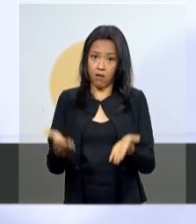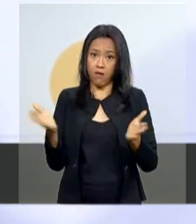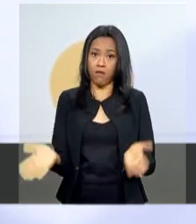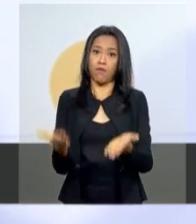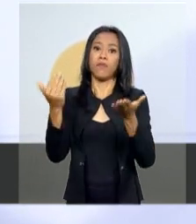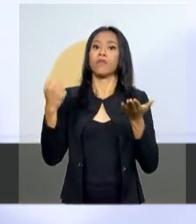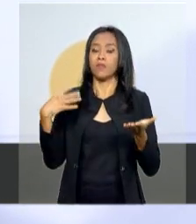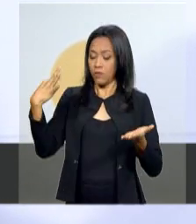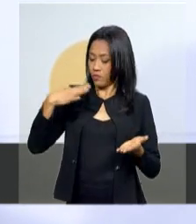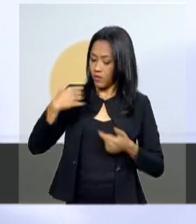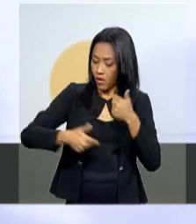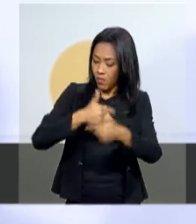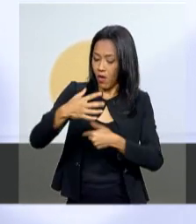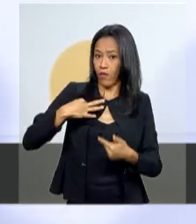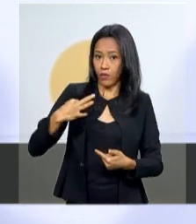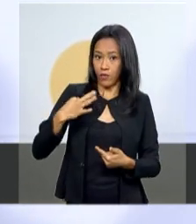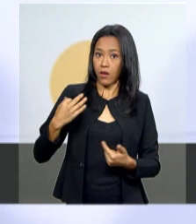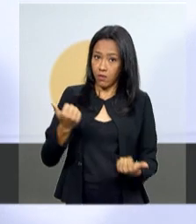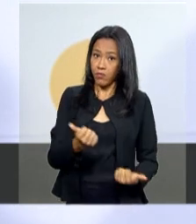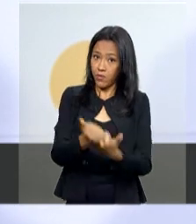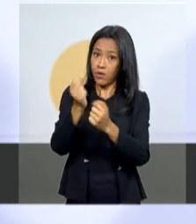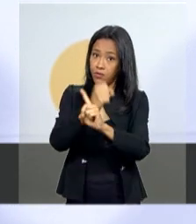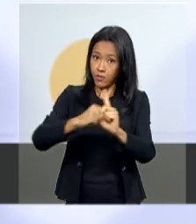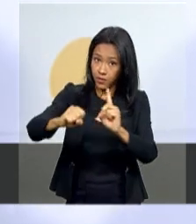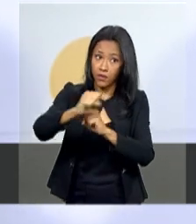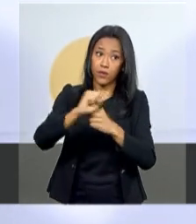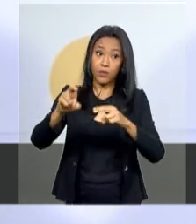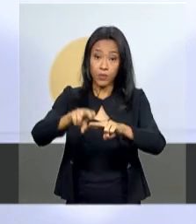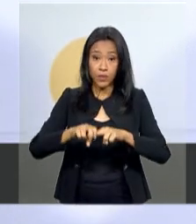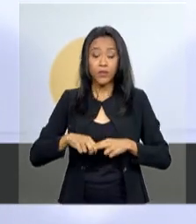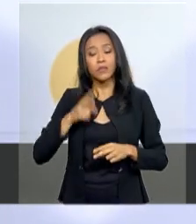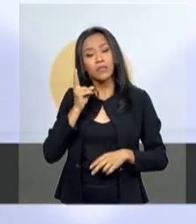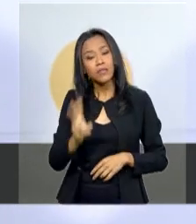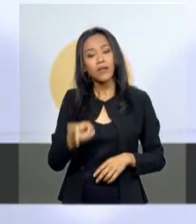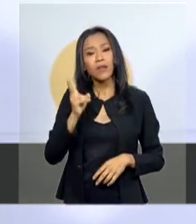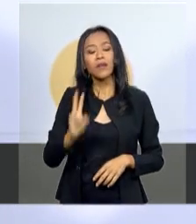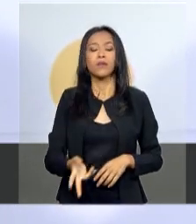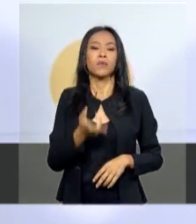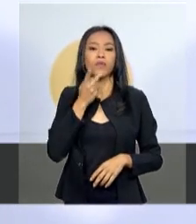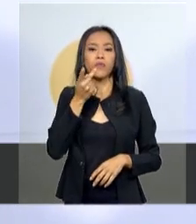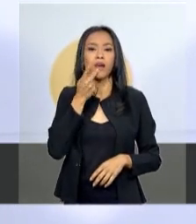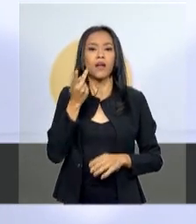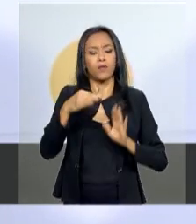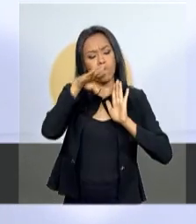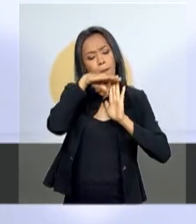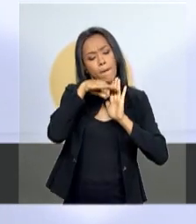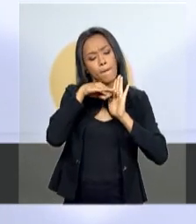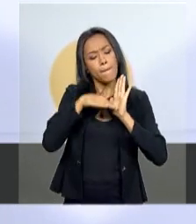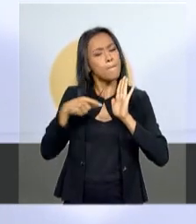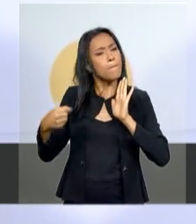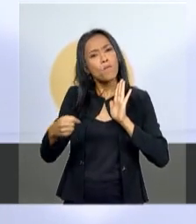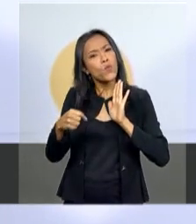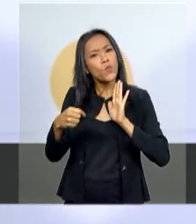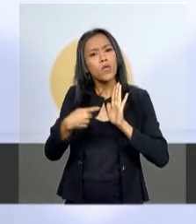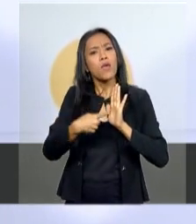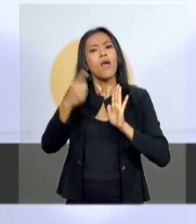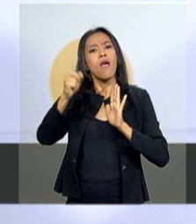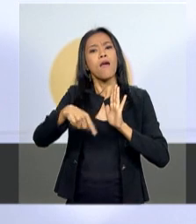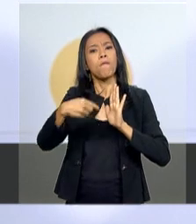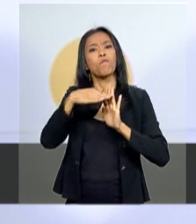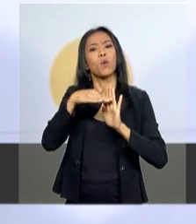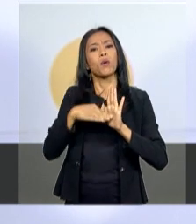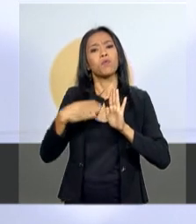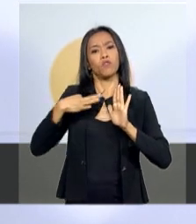sociedade foi por isso que a todo momento se fala no programa nacional de voluntariado